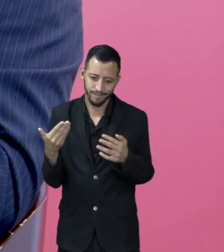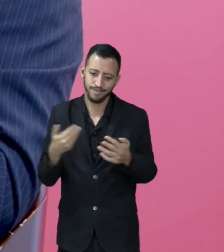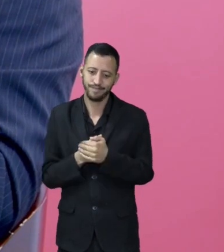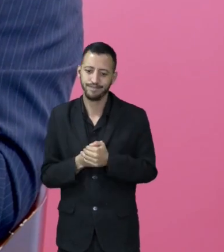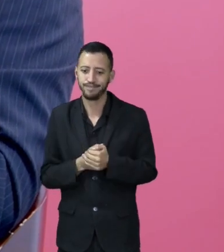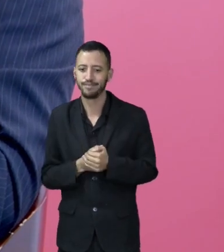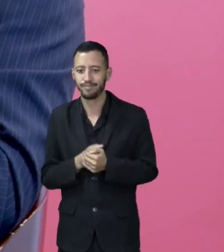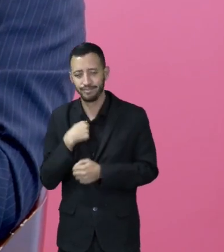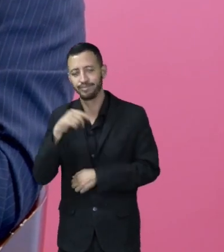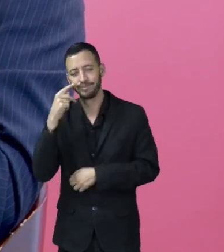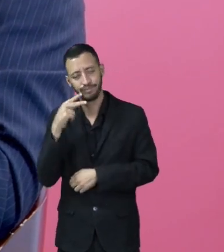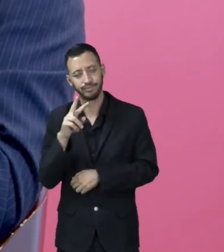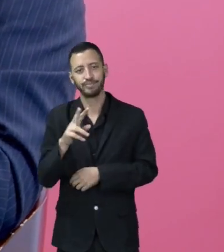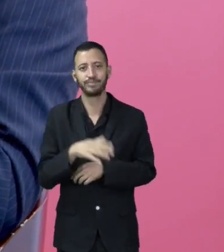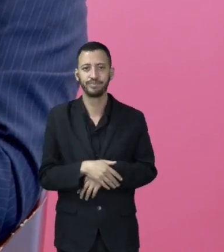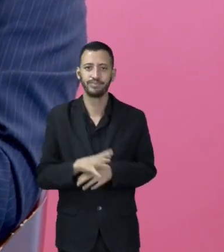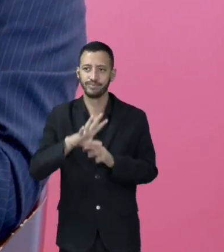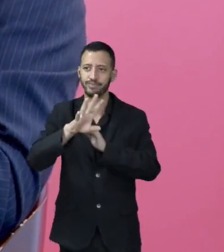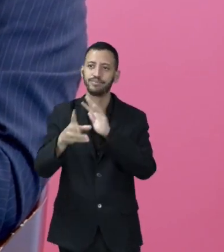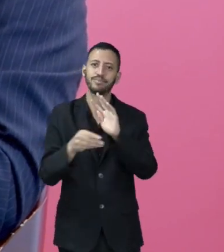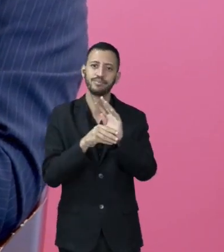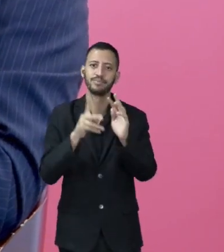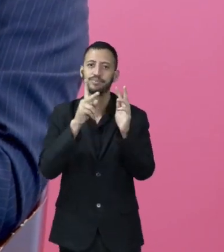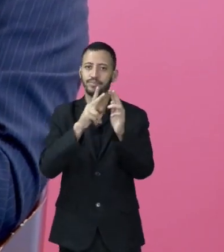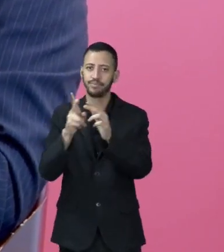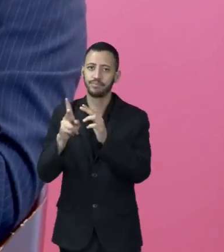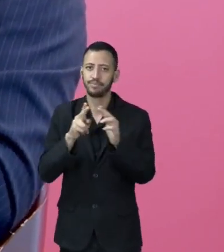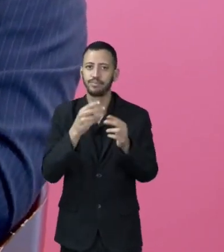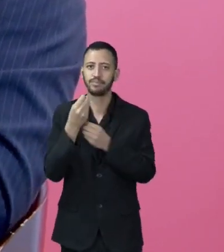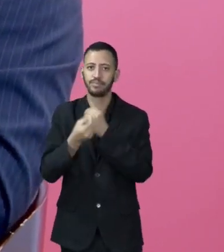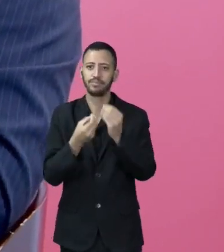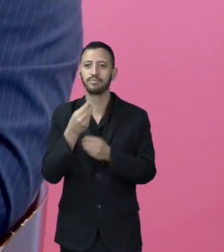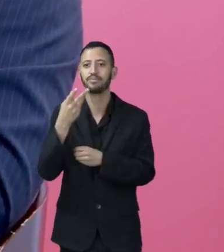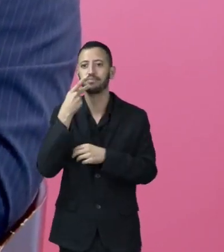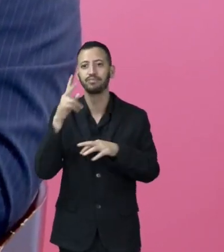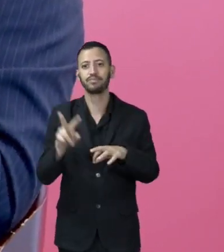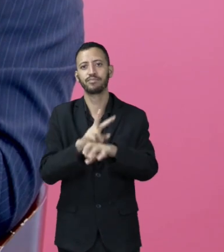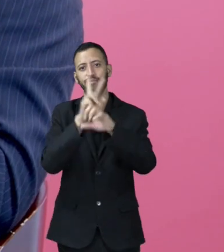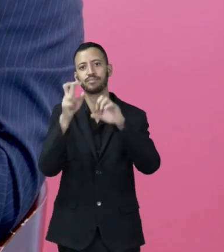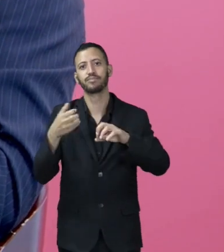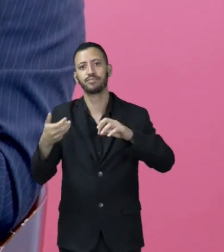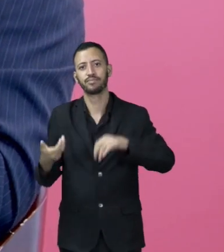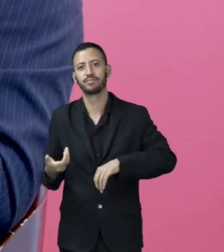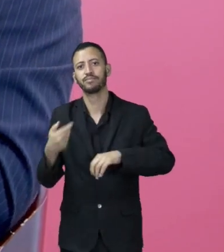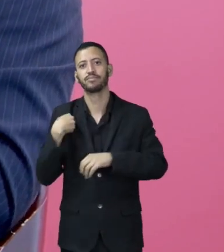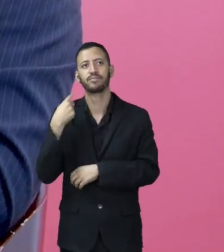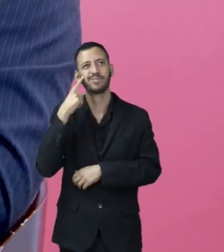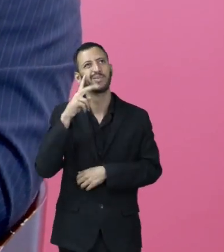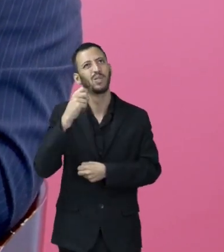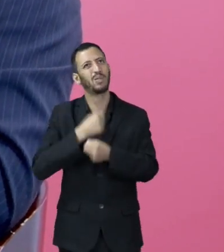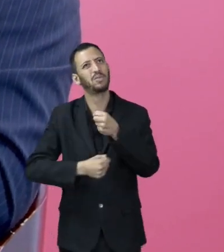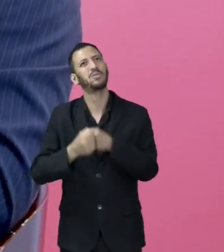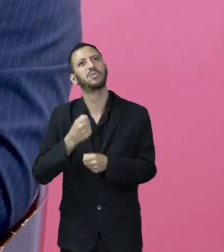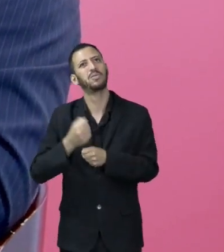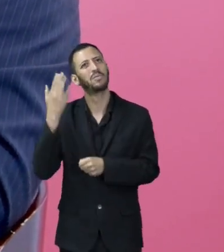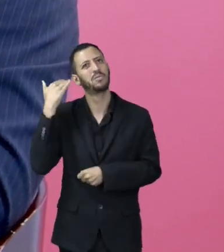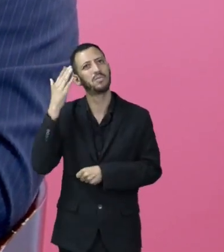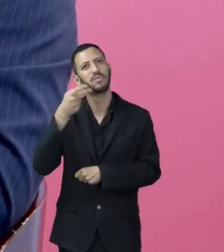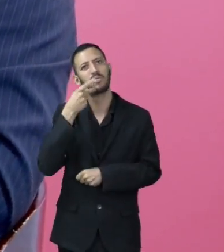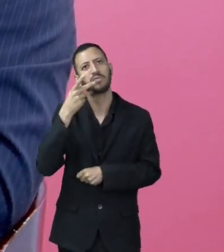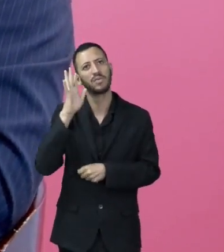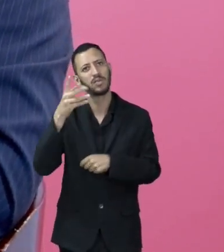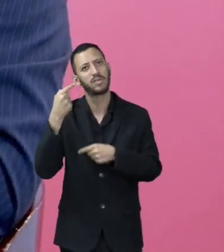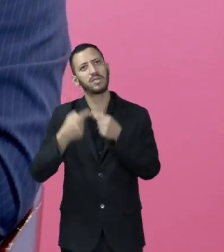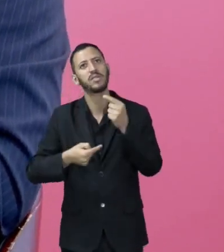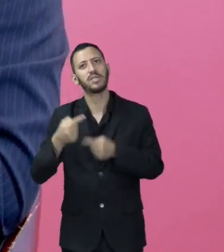gente ainda vê isso e pautas como essa, né, sendo colocadas no Congresso Nacional. A gente viu ano passado, inclusive, isso tendo sido debatido